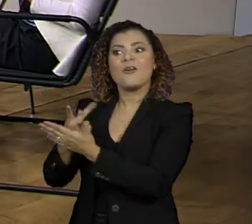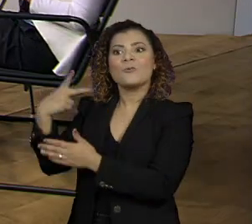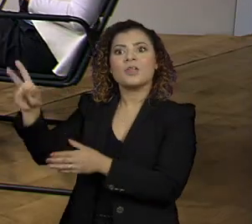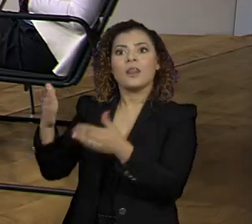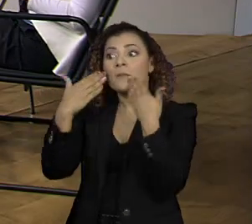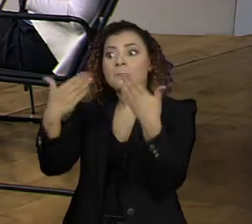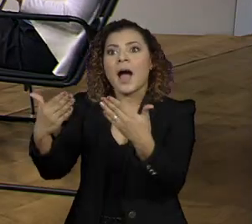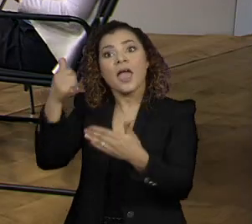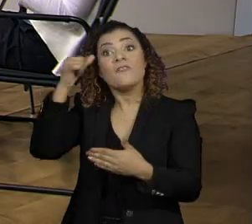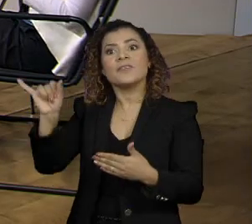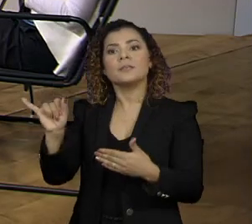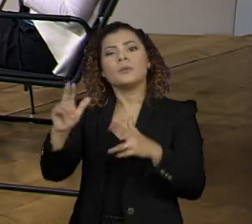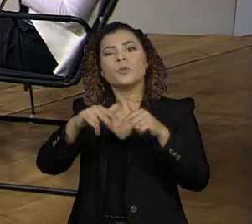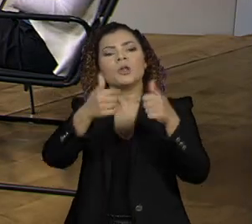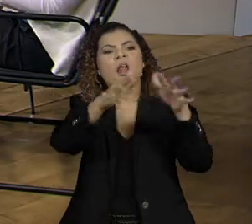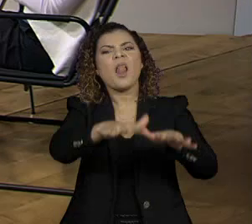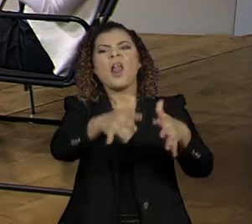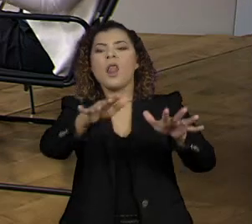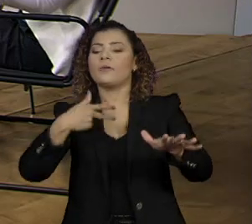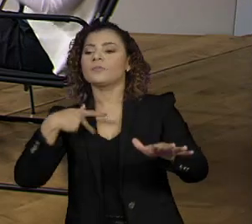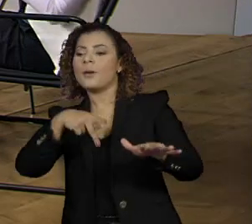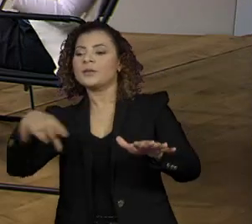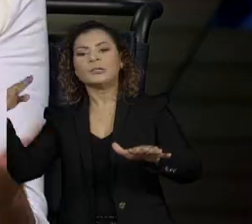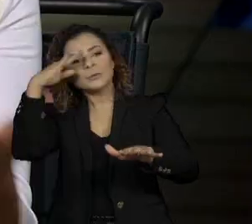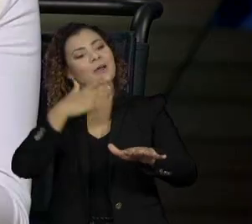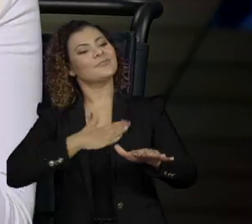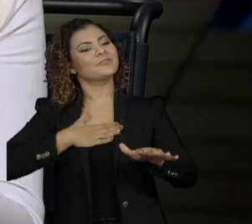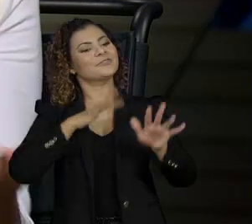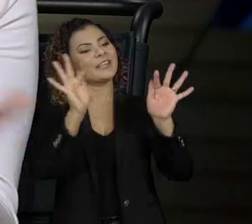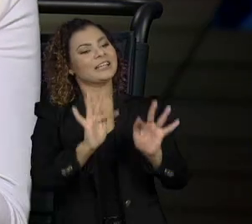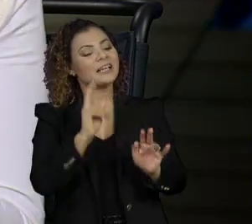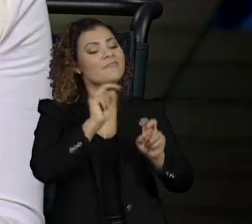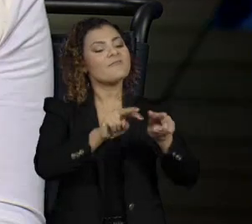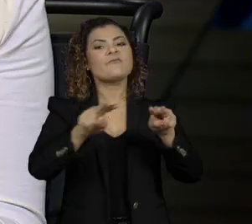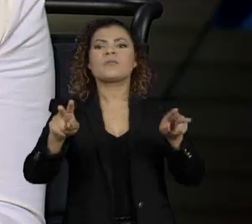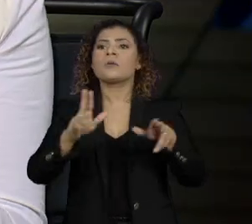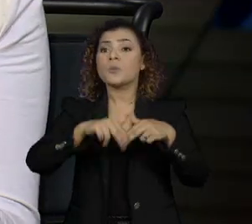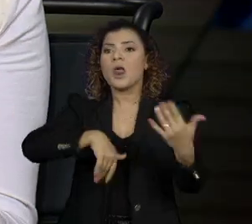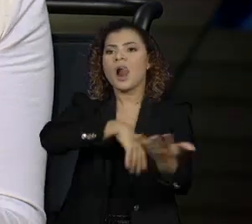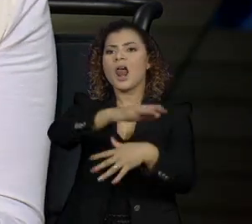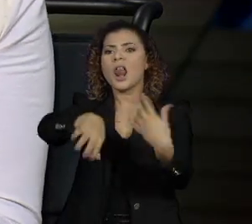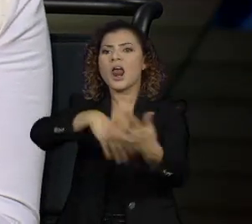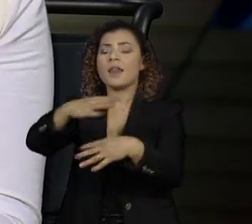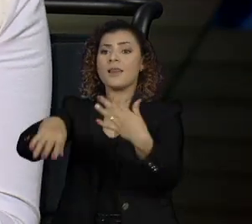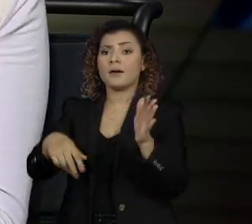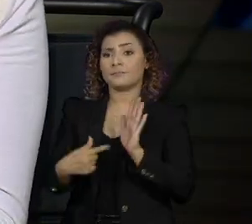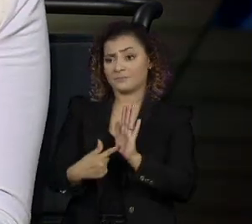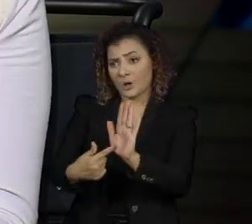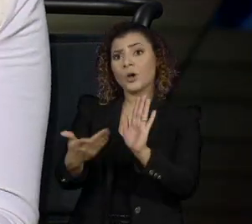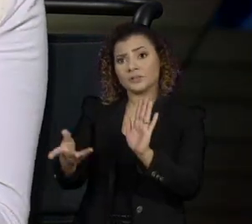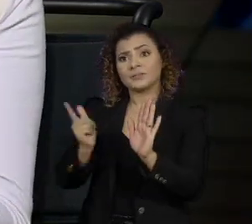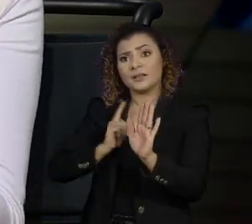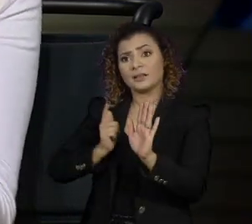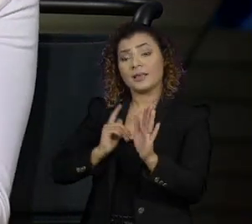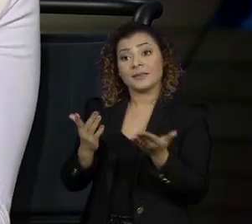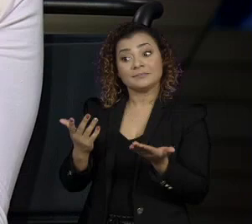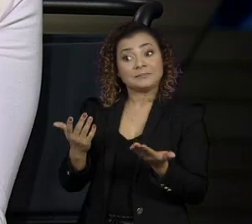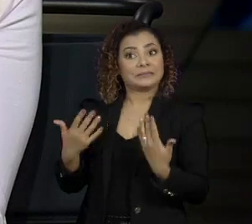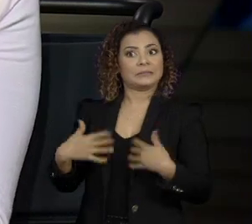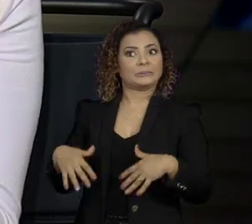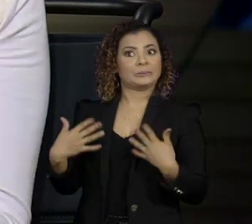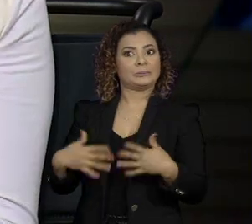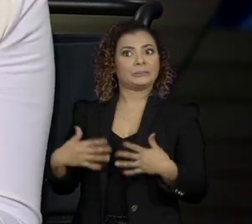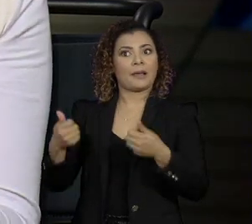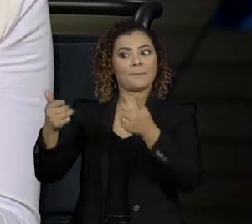né? Então, essa troca toda, de maneira completamente bagunçada, ela mostra uma face aí dessa